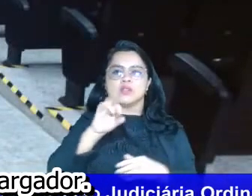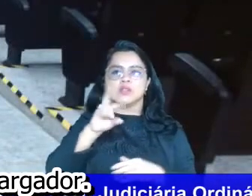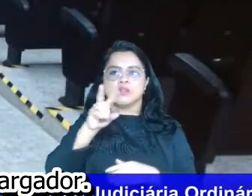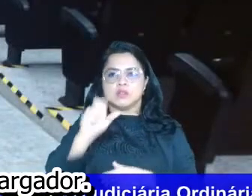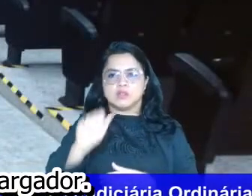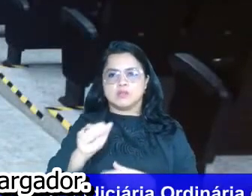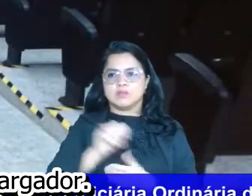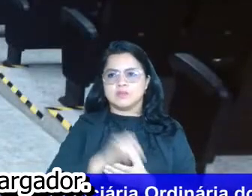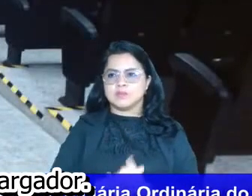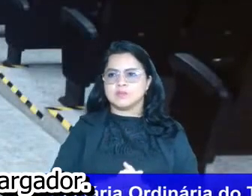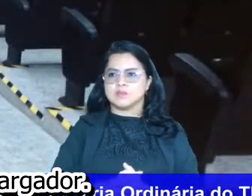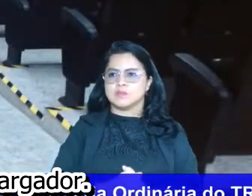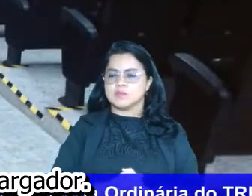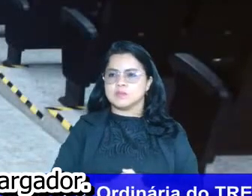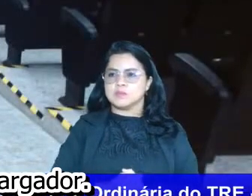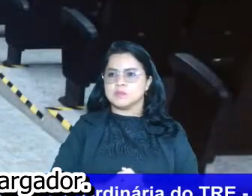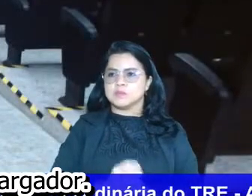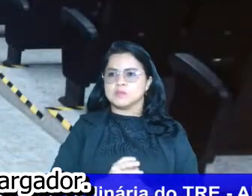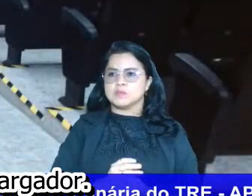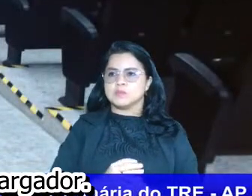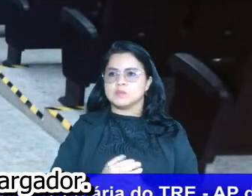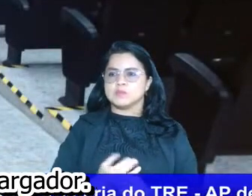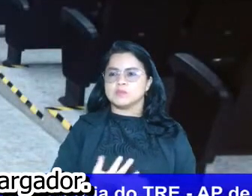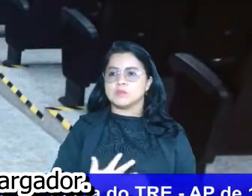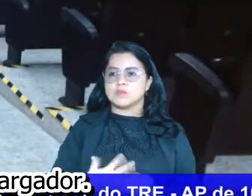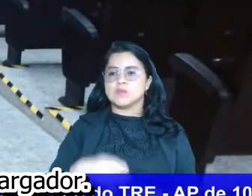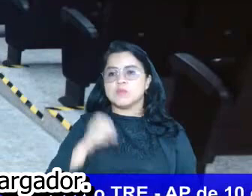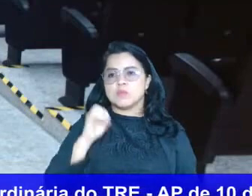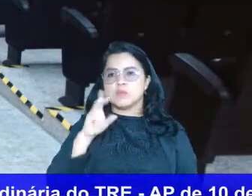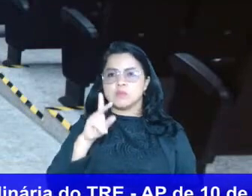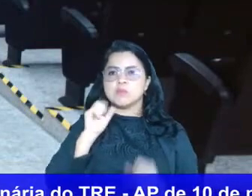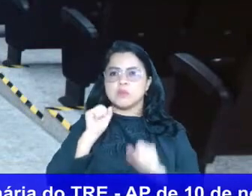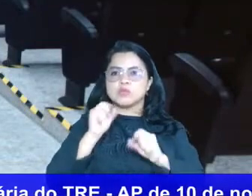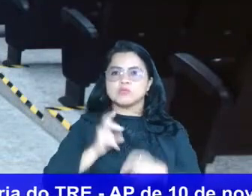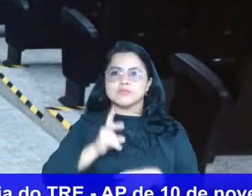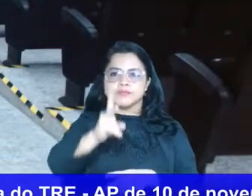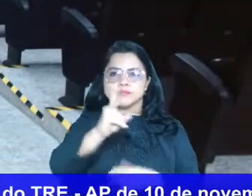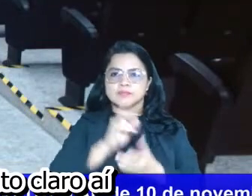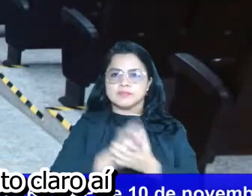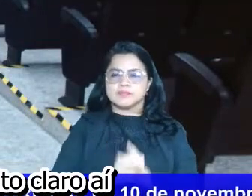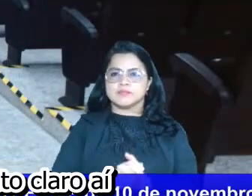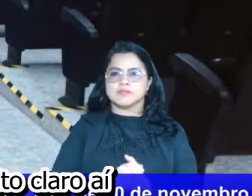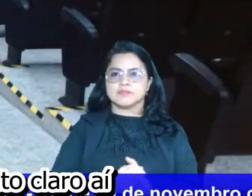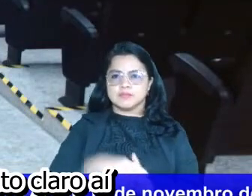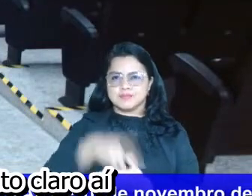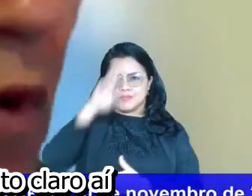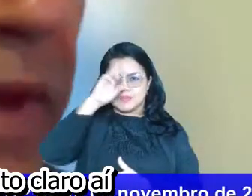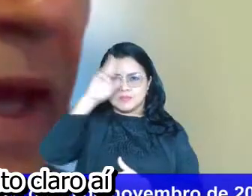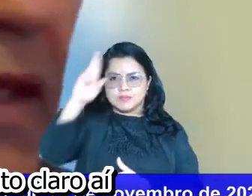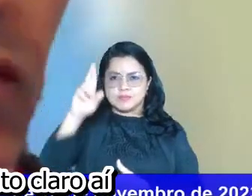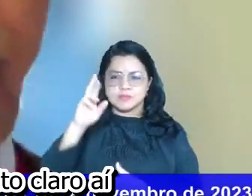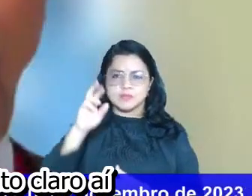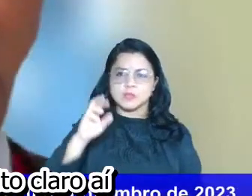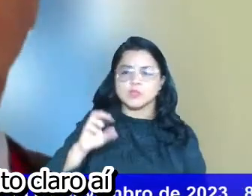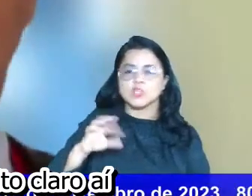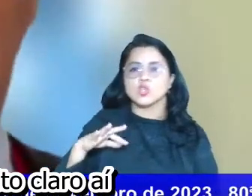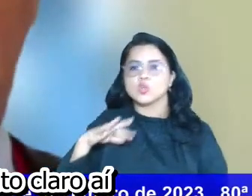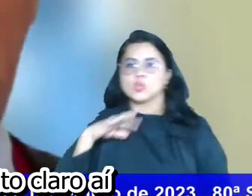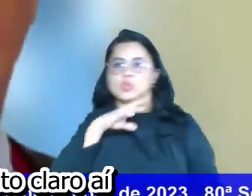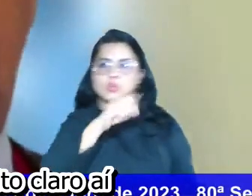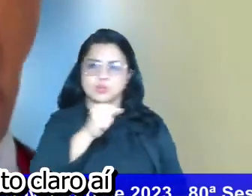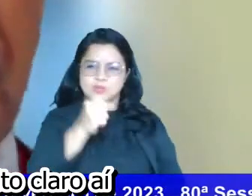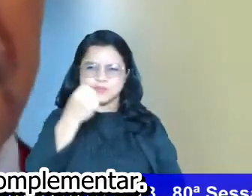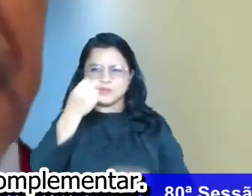Ok. Praxe é normal. Pode prosseguir, desembargador. Excelência, no que diz respeito ao mérito, ficou